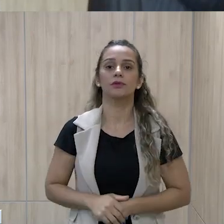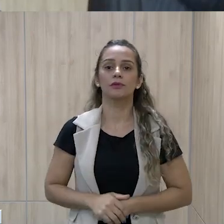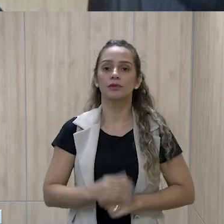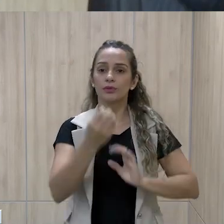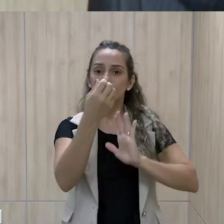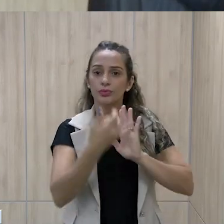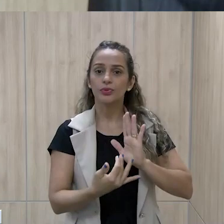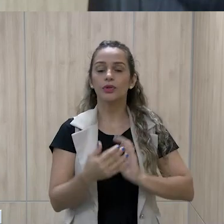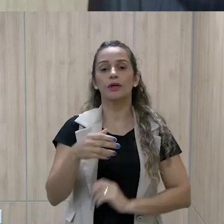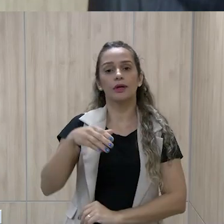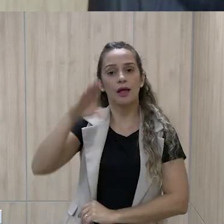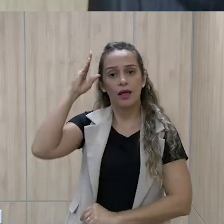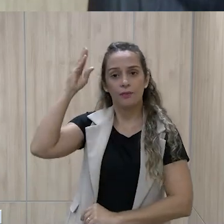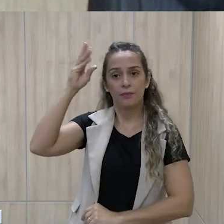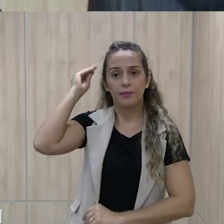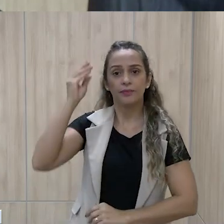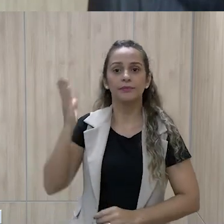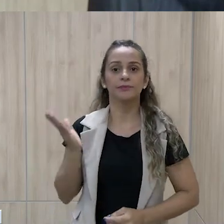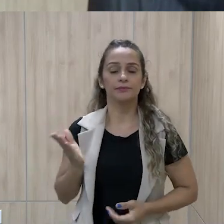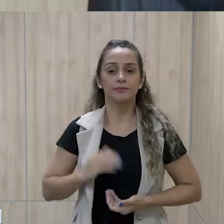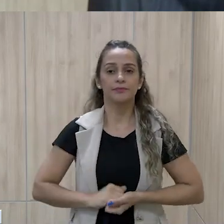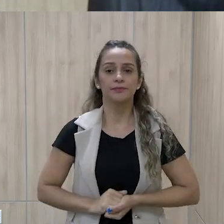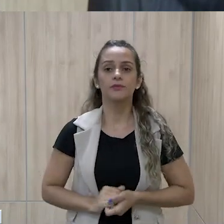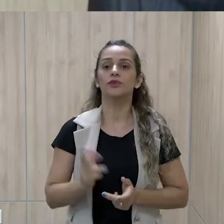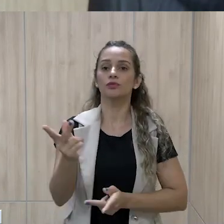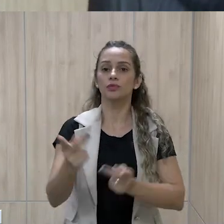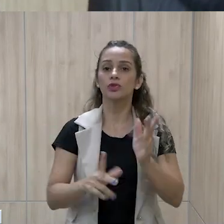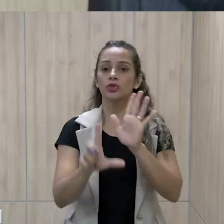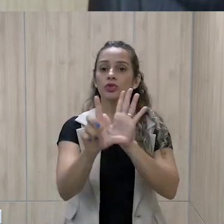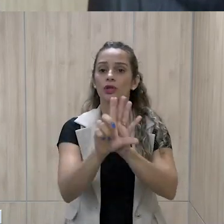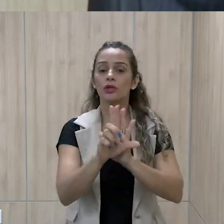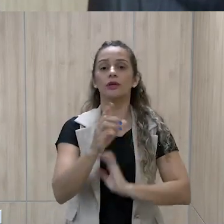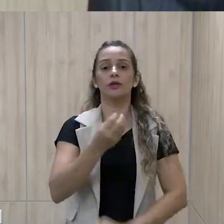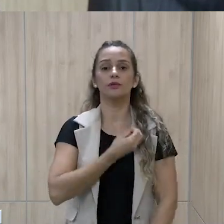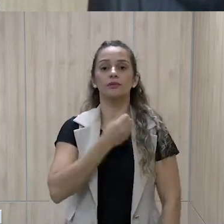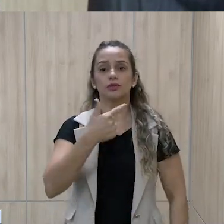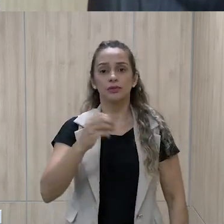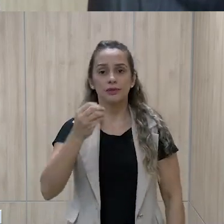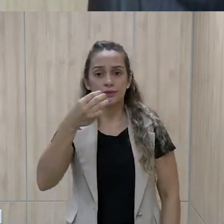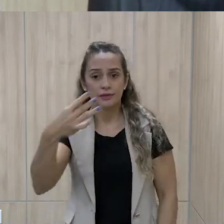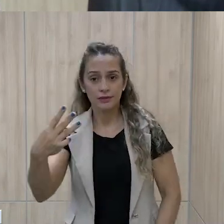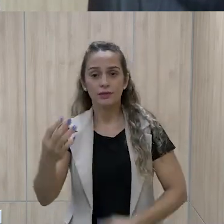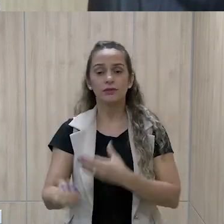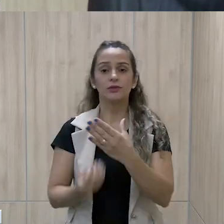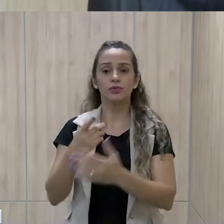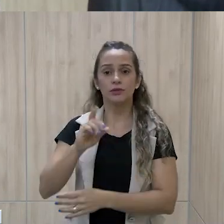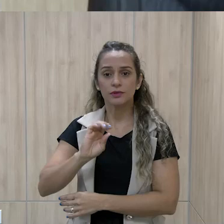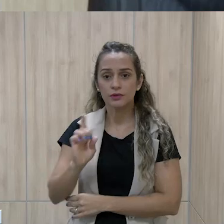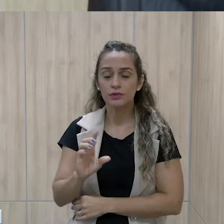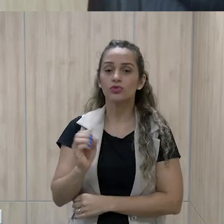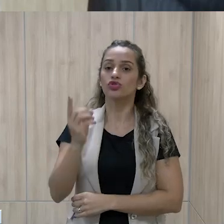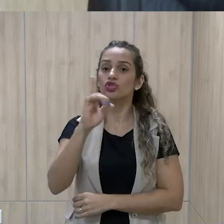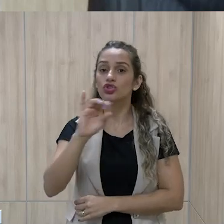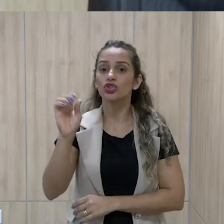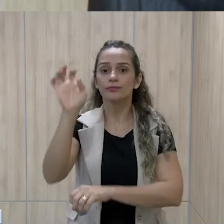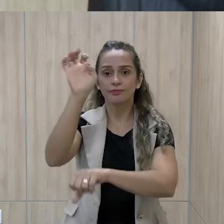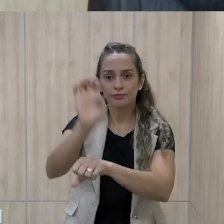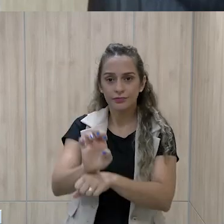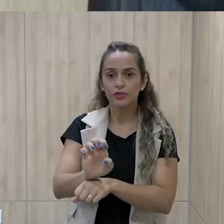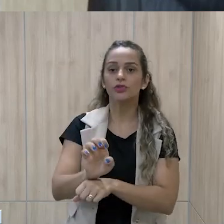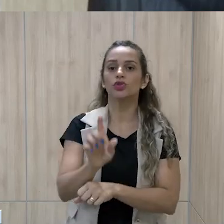da outros providências para relatar Deputado delegado Camargo projeto de lei 203 autoria Deputado Luizinho gordão